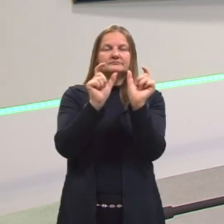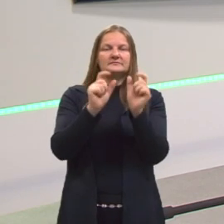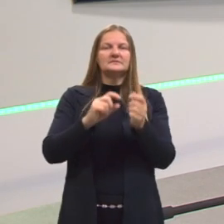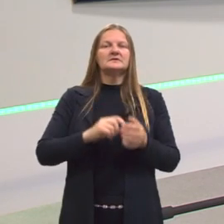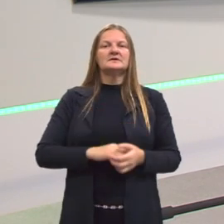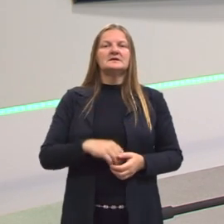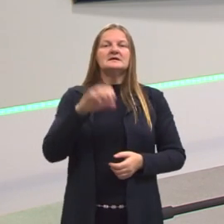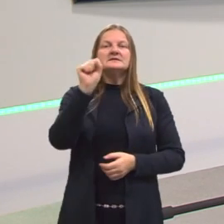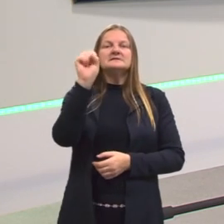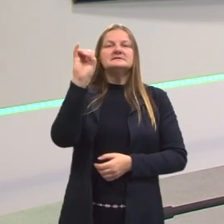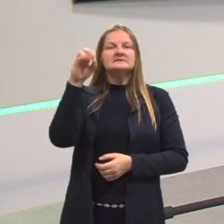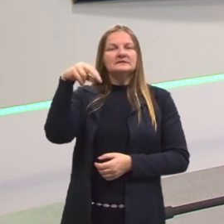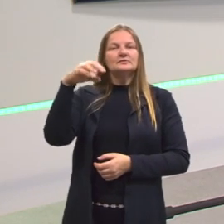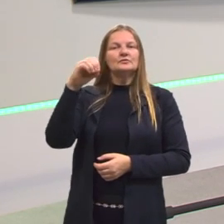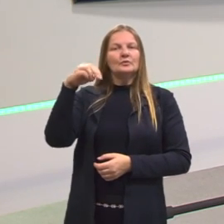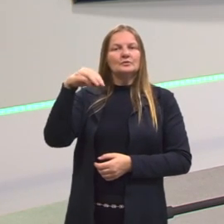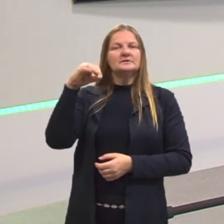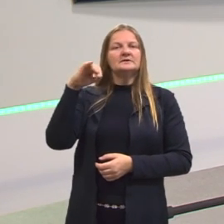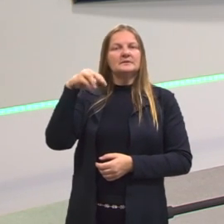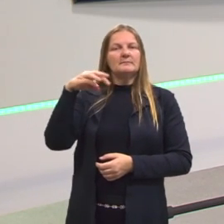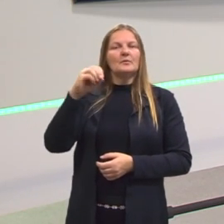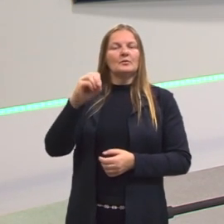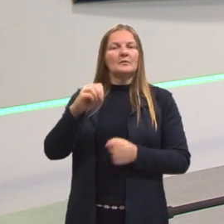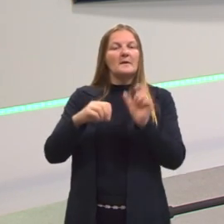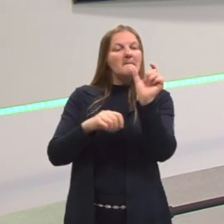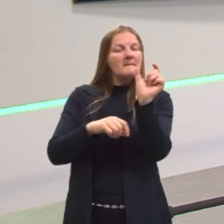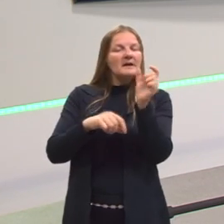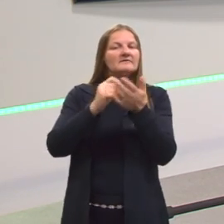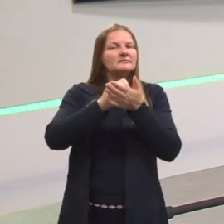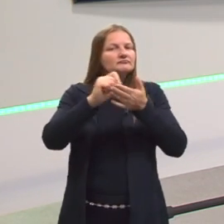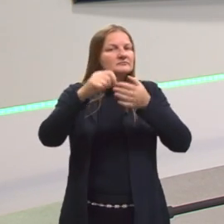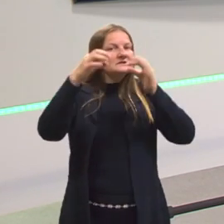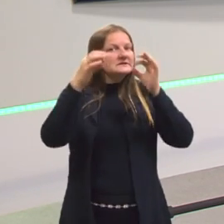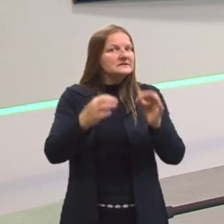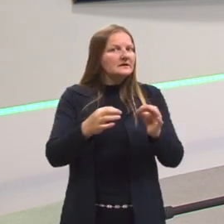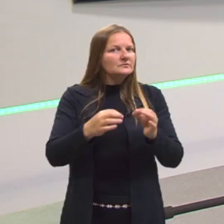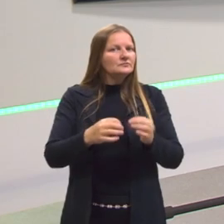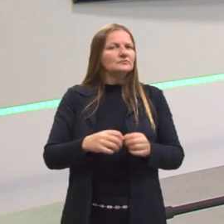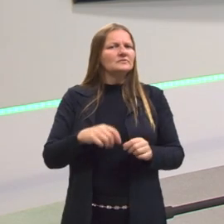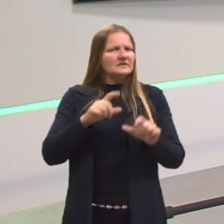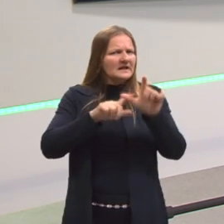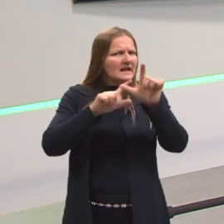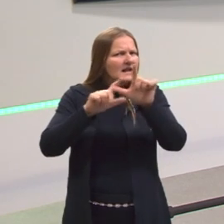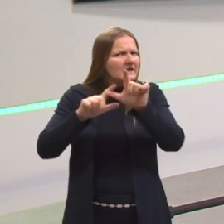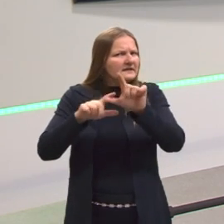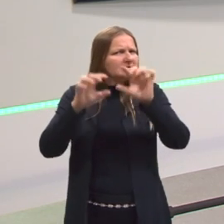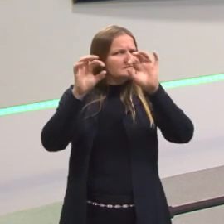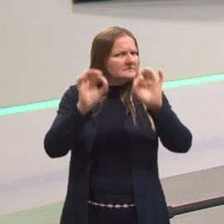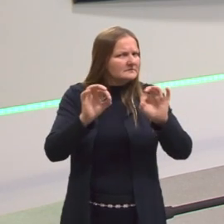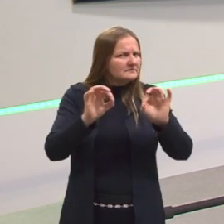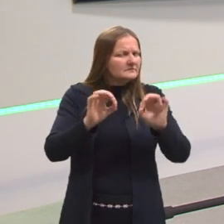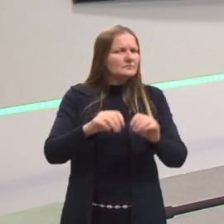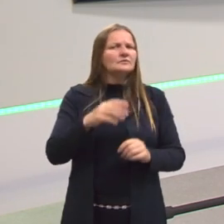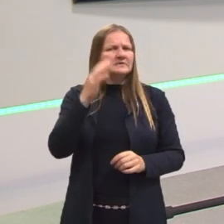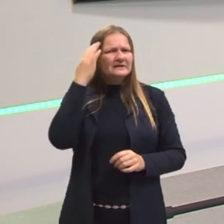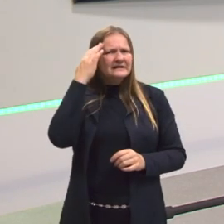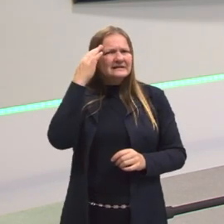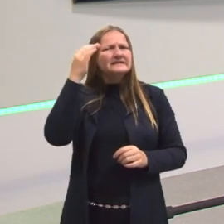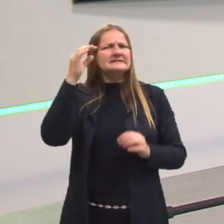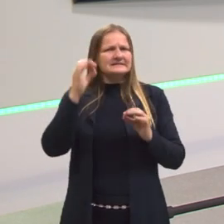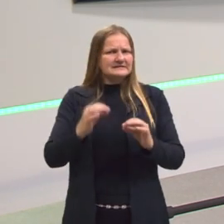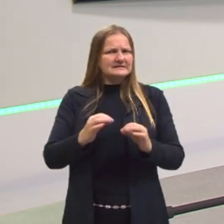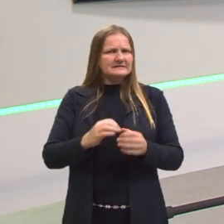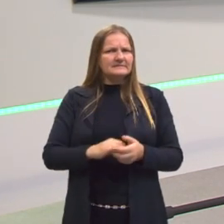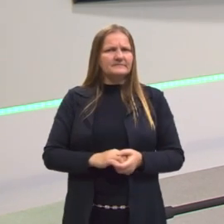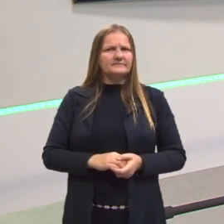que cuidar muito essa coisa de como é a grafia da palavra tu tem certeza absoluta de como escreve essa palavra tu tem